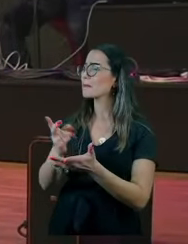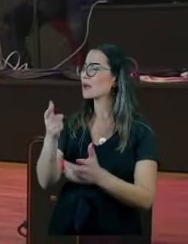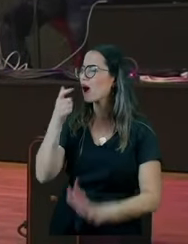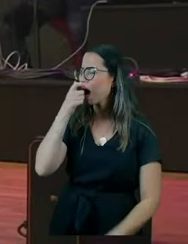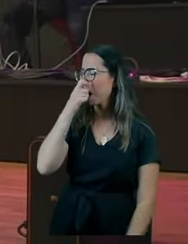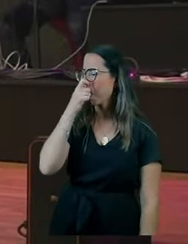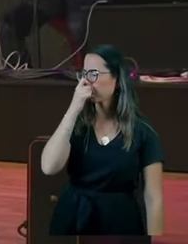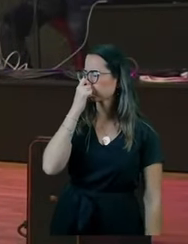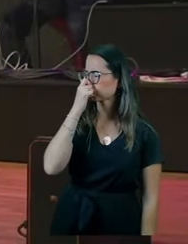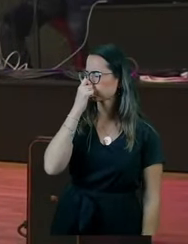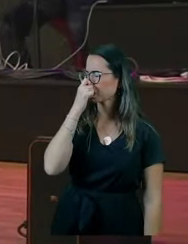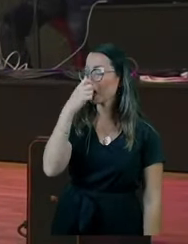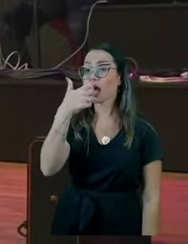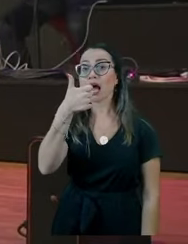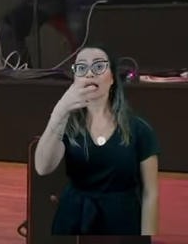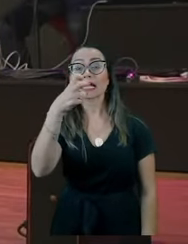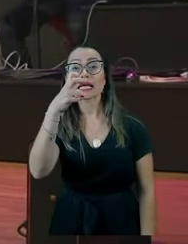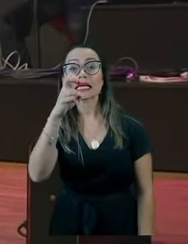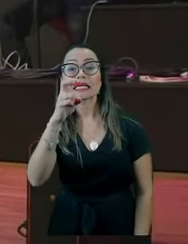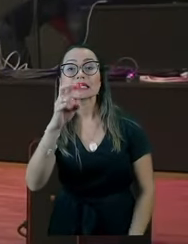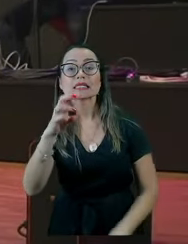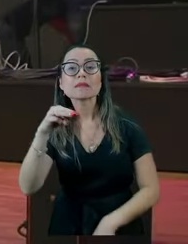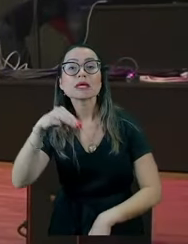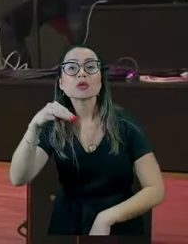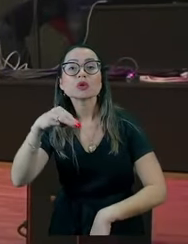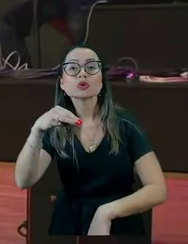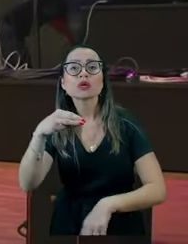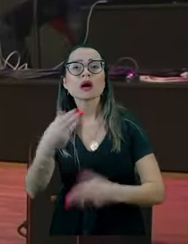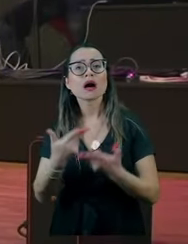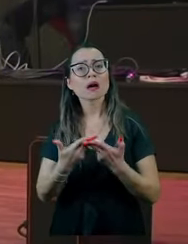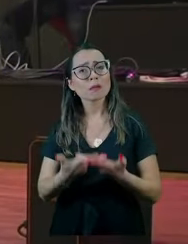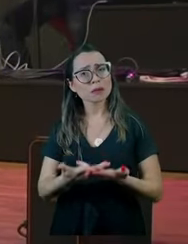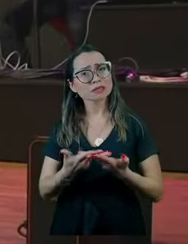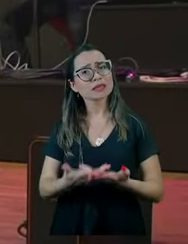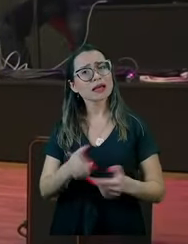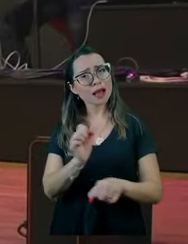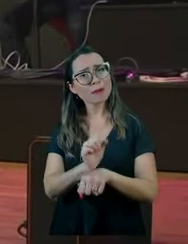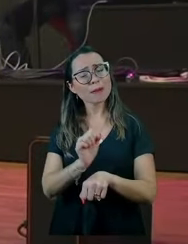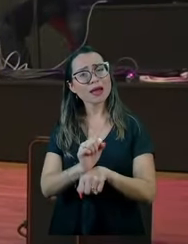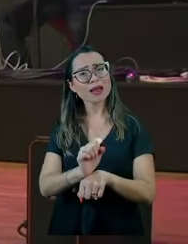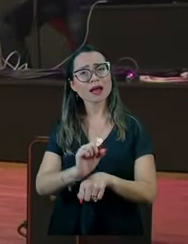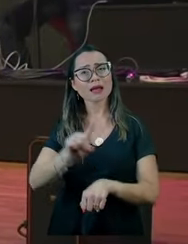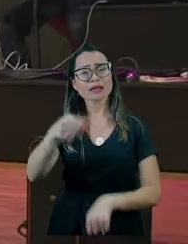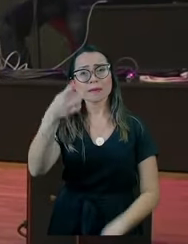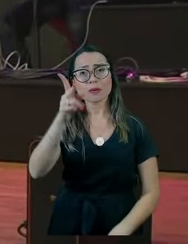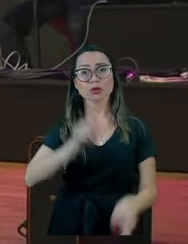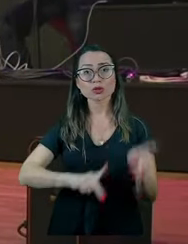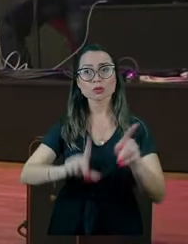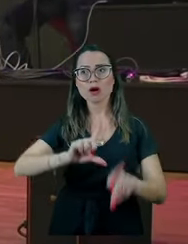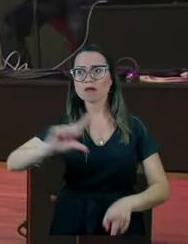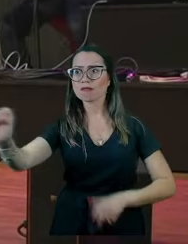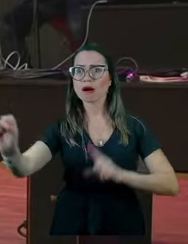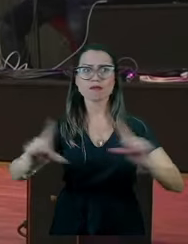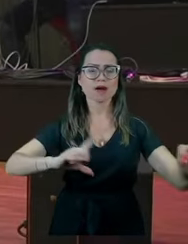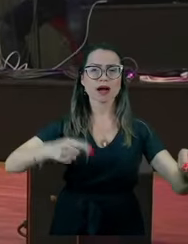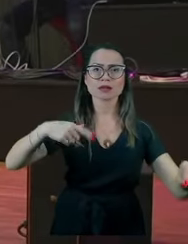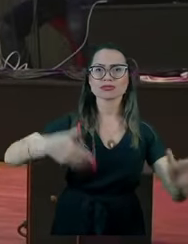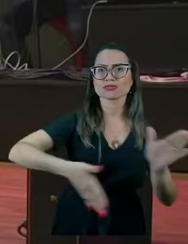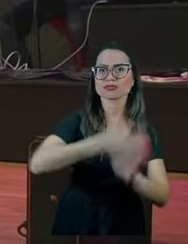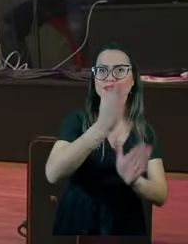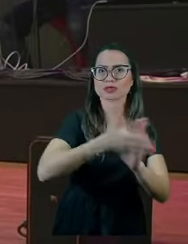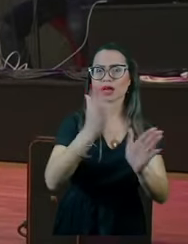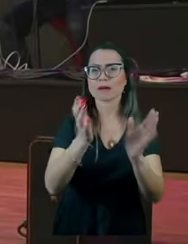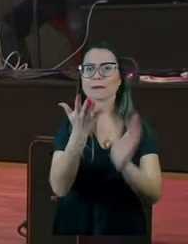se tiver paciência. O que tu faz no domingo? Tem que dormir cedo? O que aconteceu? Depois o povo vai, eu fico aqui rindo com todo mundo. Depois a gente sai para comer com quem